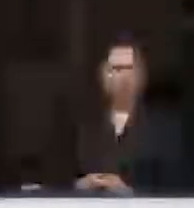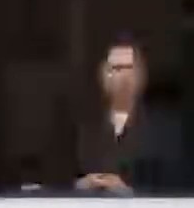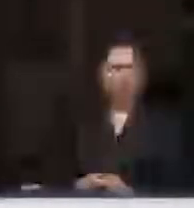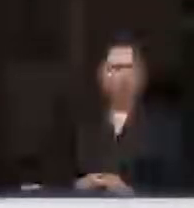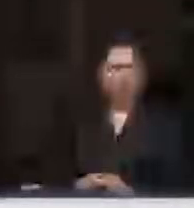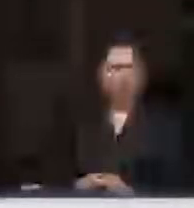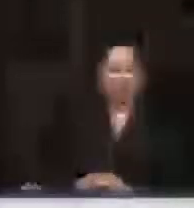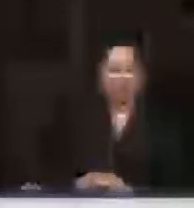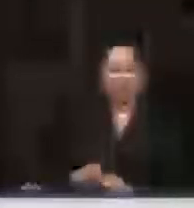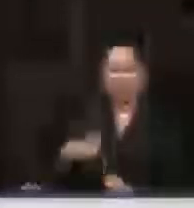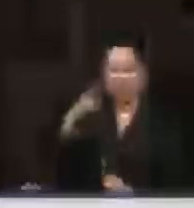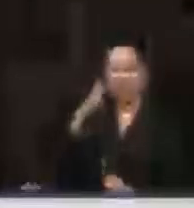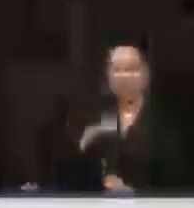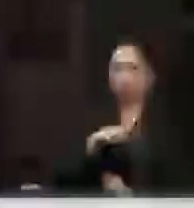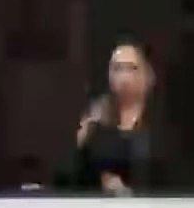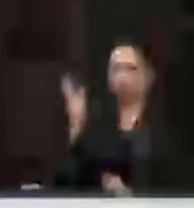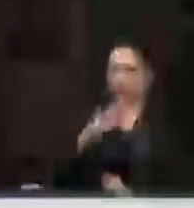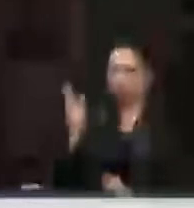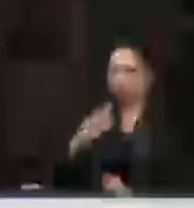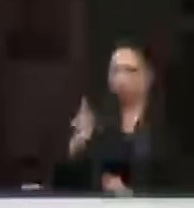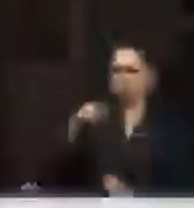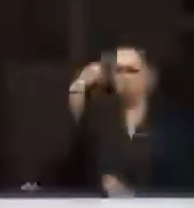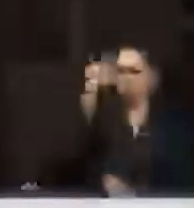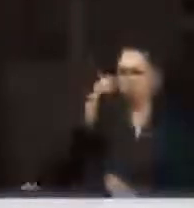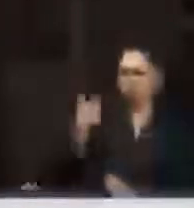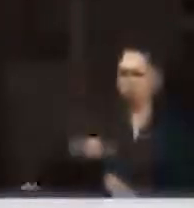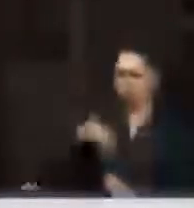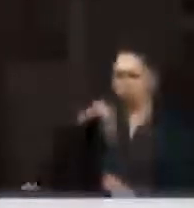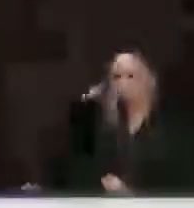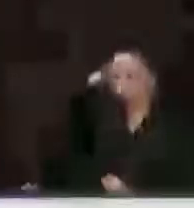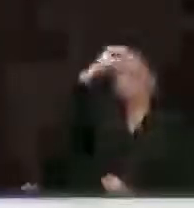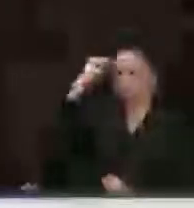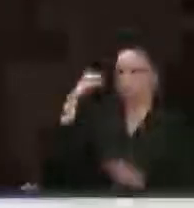Umbanda e Candomblé, estão sendo destruídos.